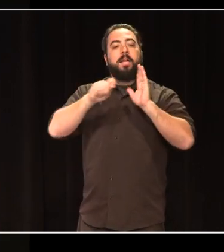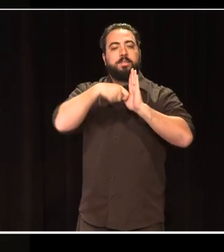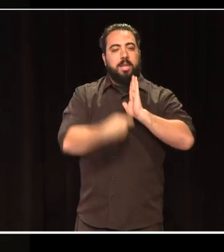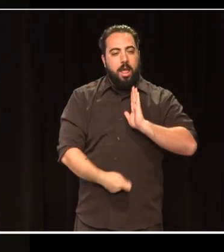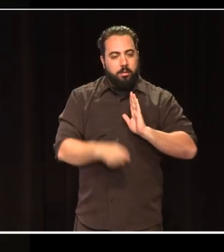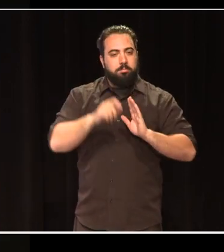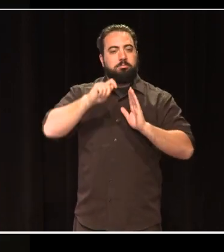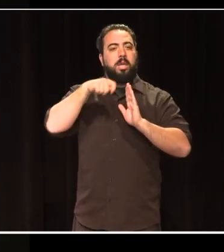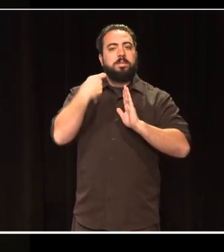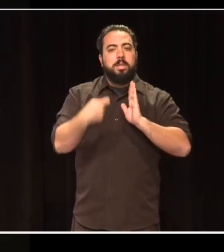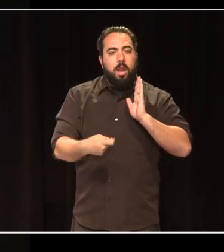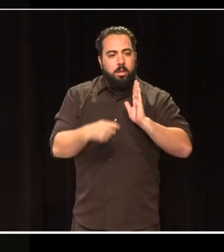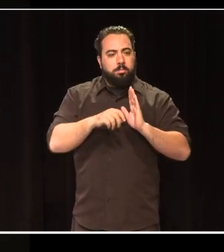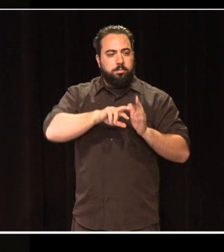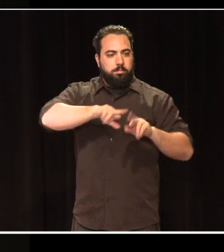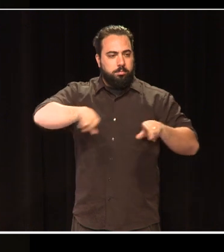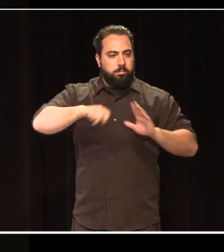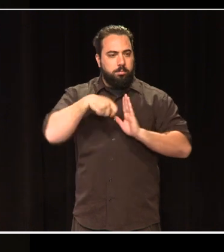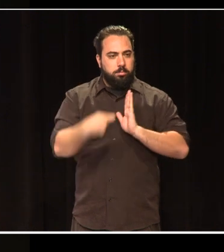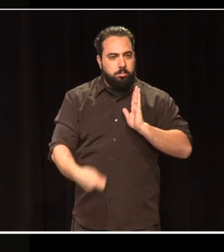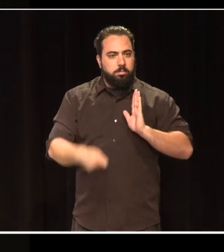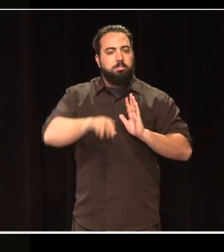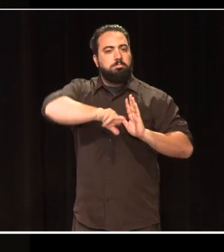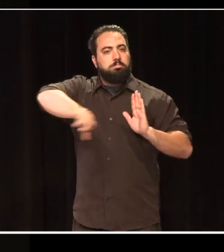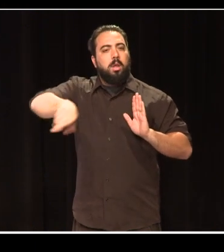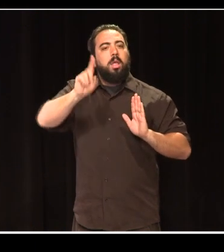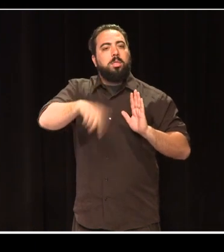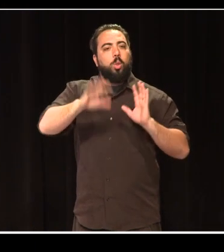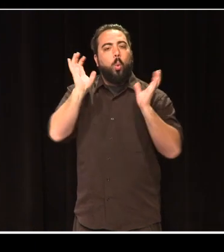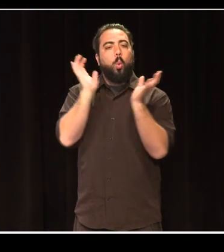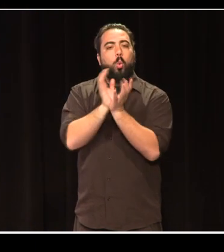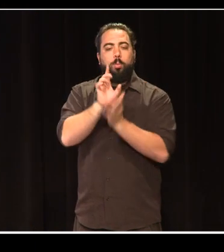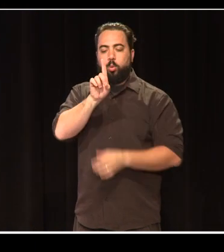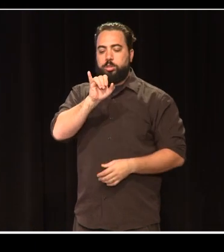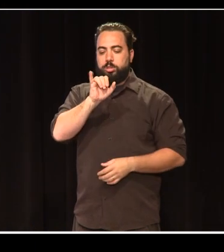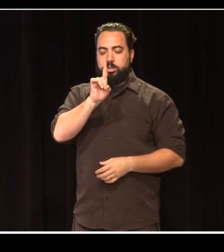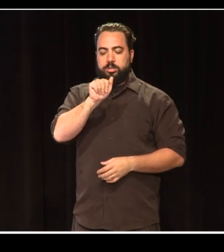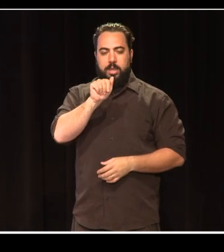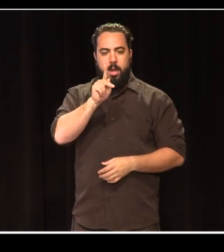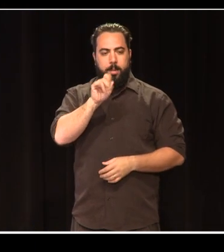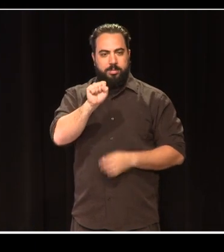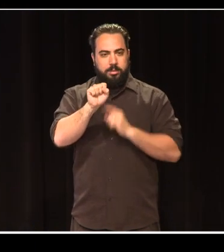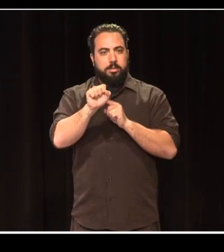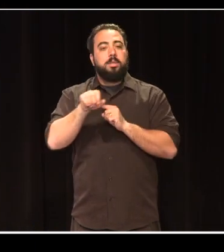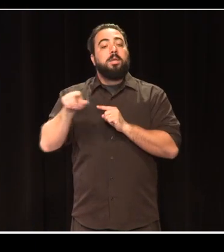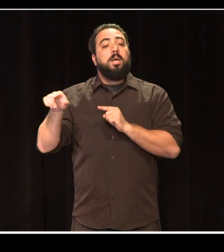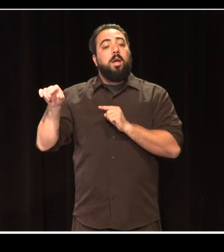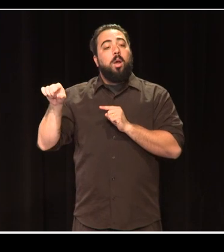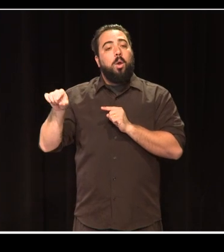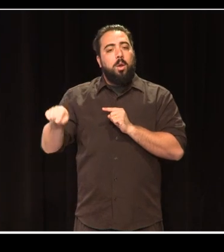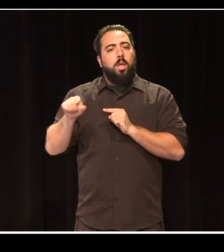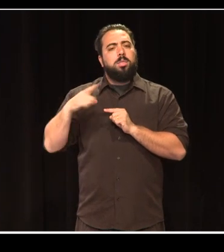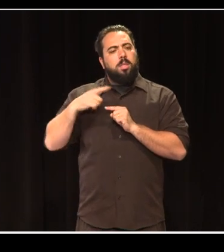que a professora Bárbara apresentou, né, dentro do grupo de DAPs, que A gente vê uma potencialidade muito grande